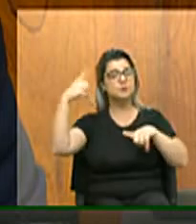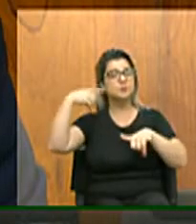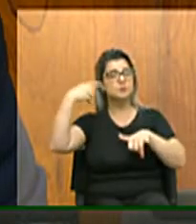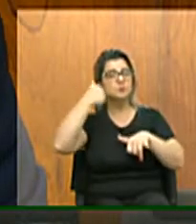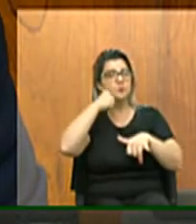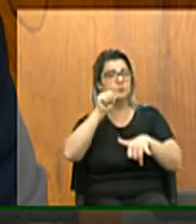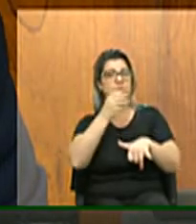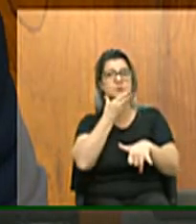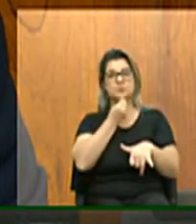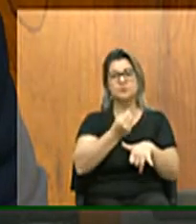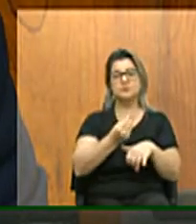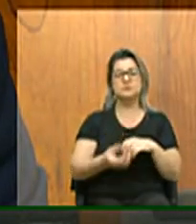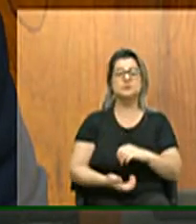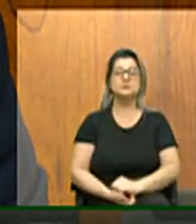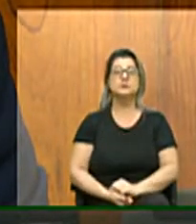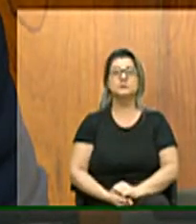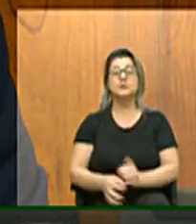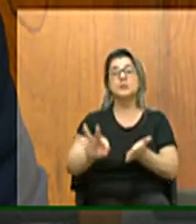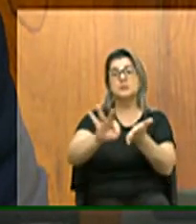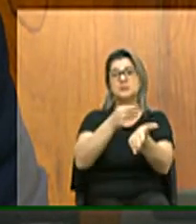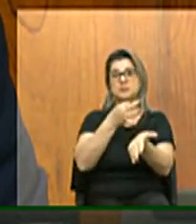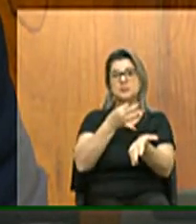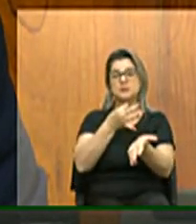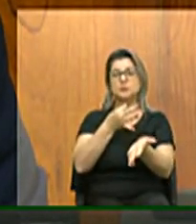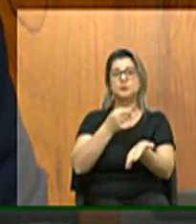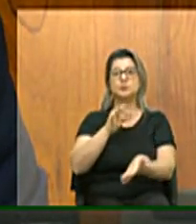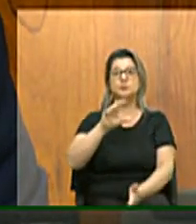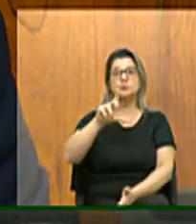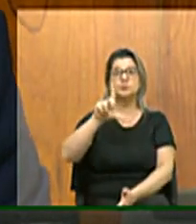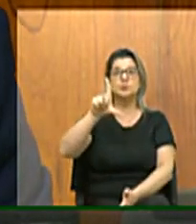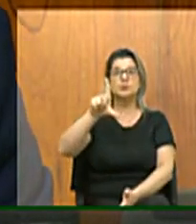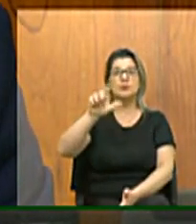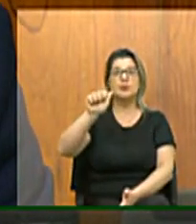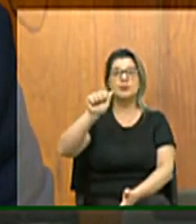deputadas. Escrito o deputado Luiz Augusto Lara.